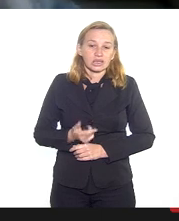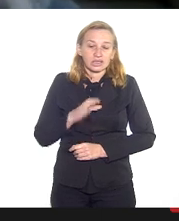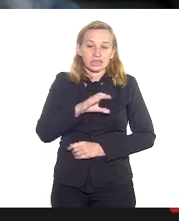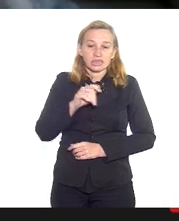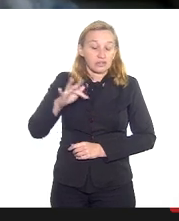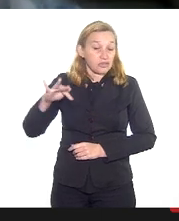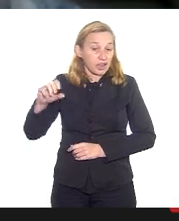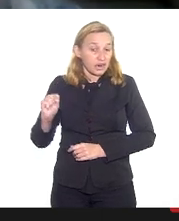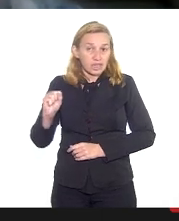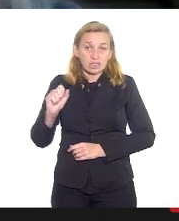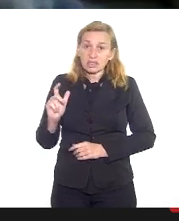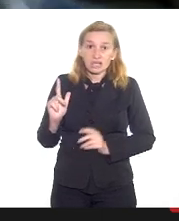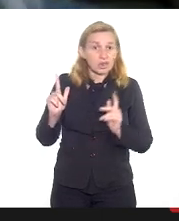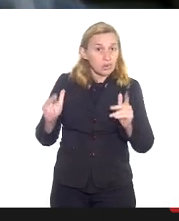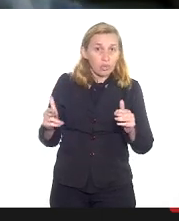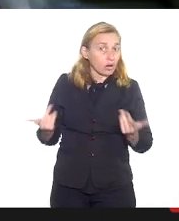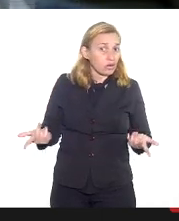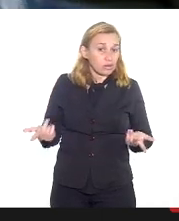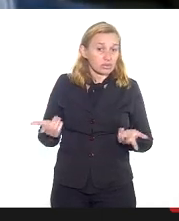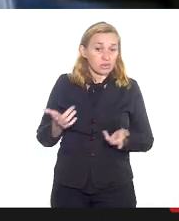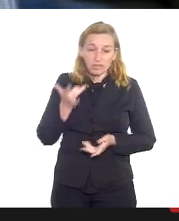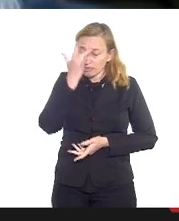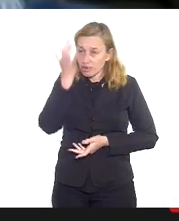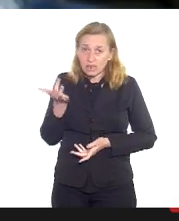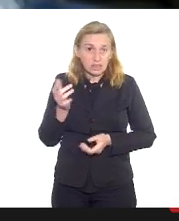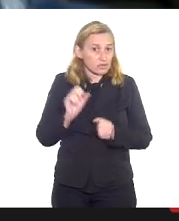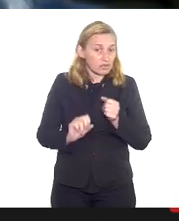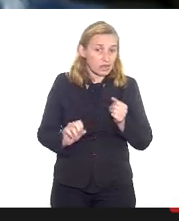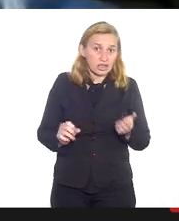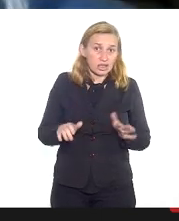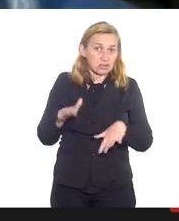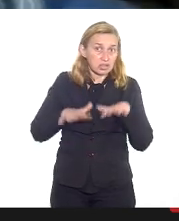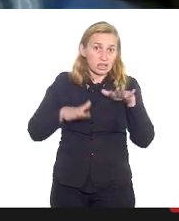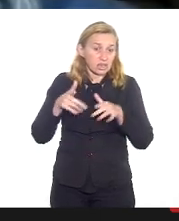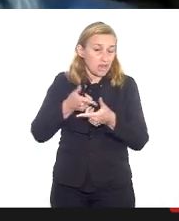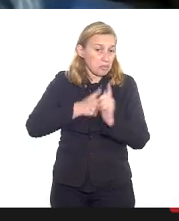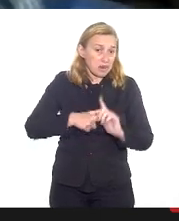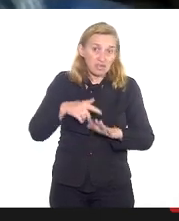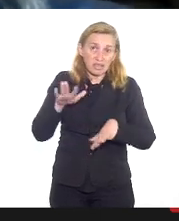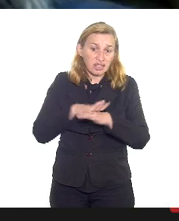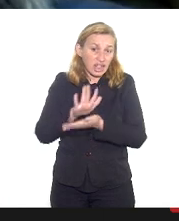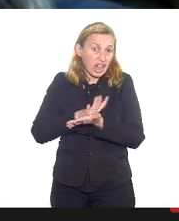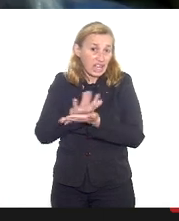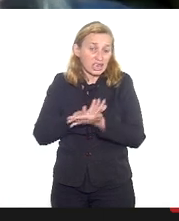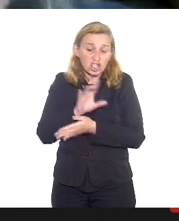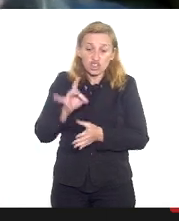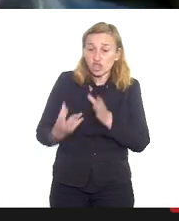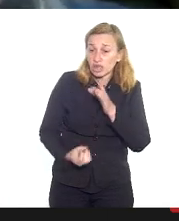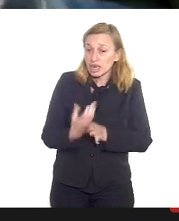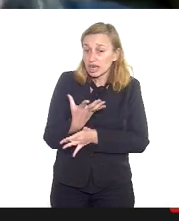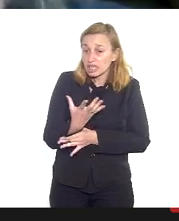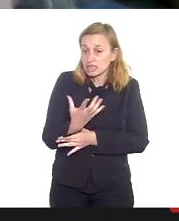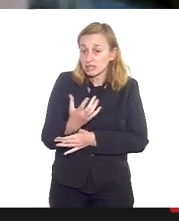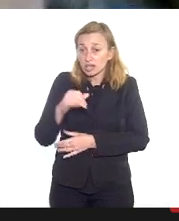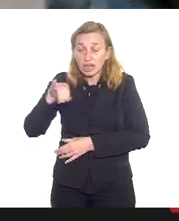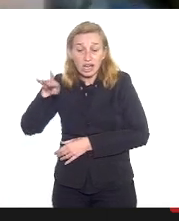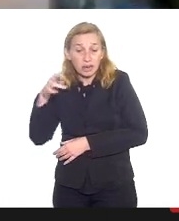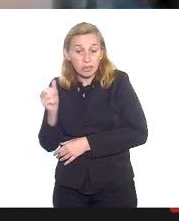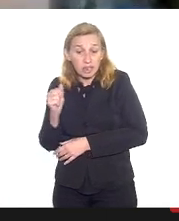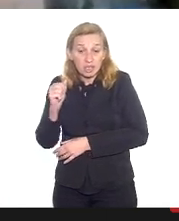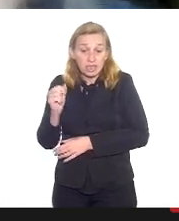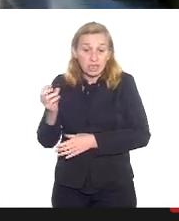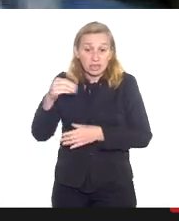perfeitamente válida. Muito fácil até de fazer, não dependendo de nada, dependendo apenas da criação de uma câmara interna